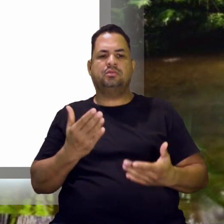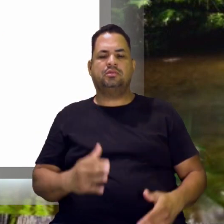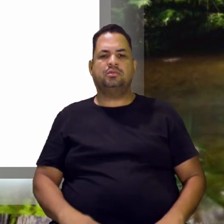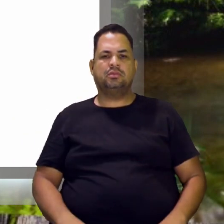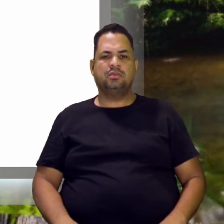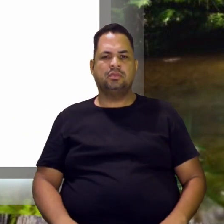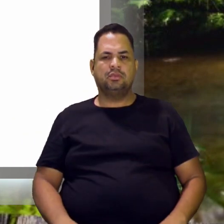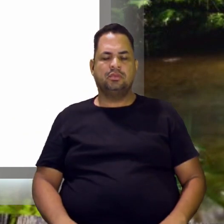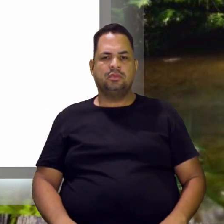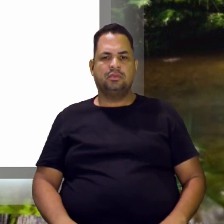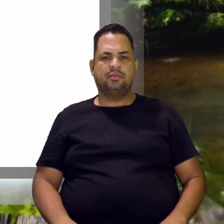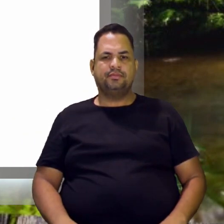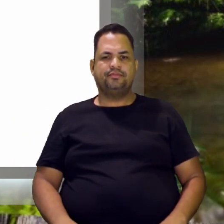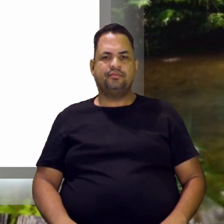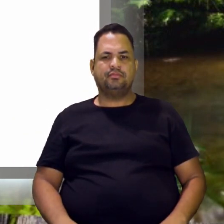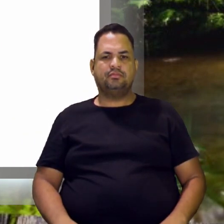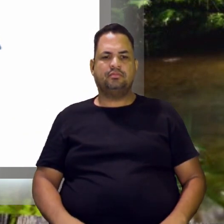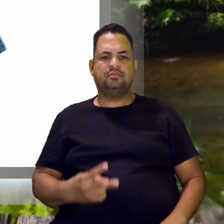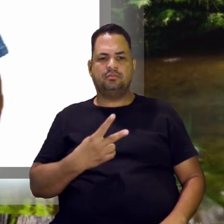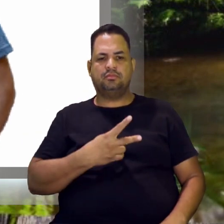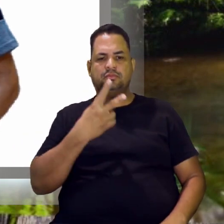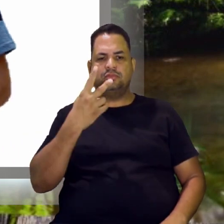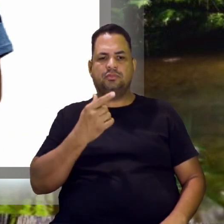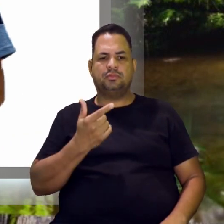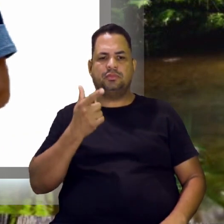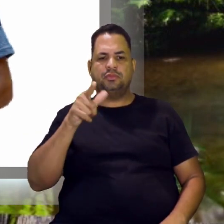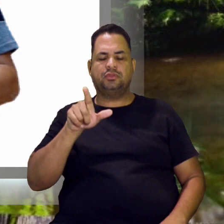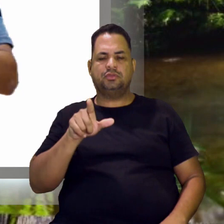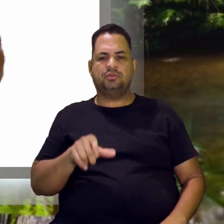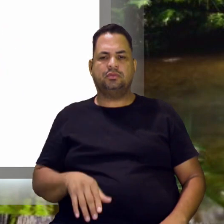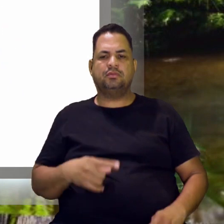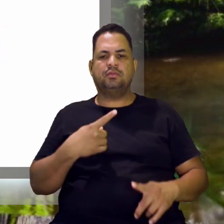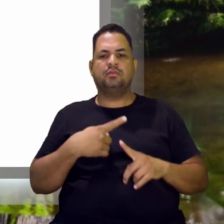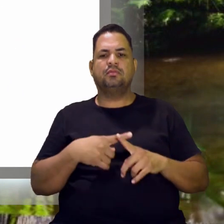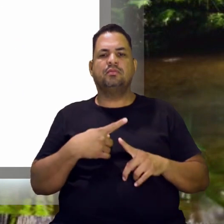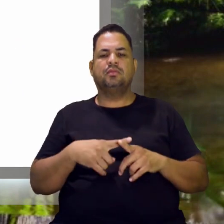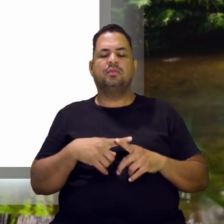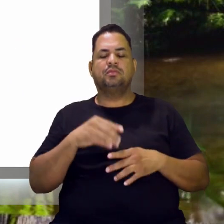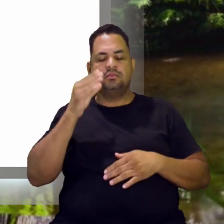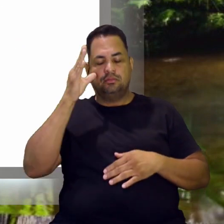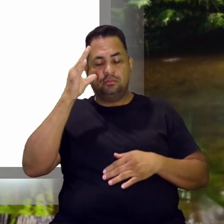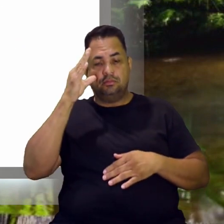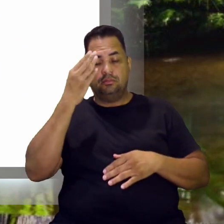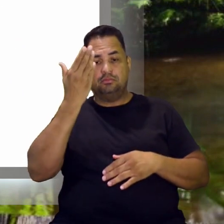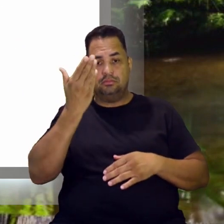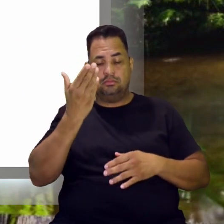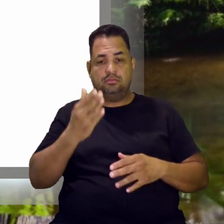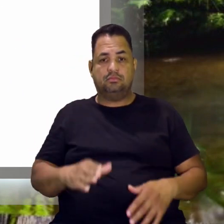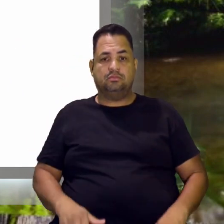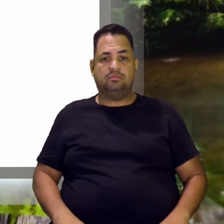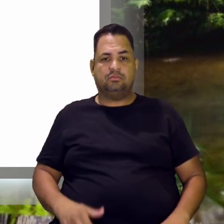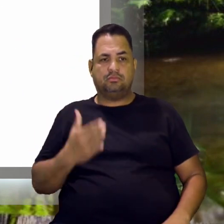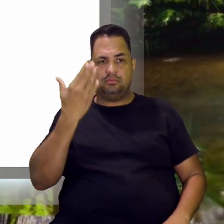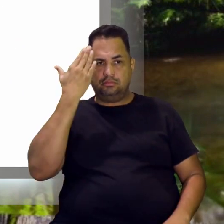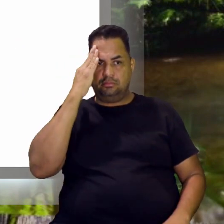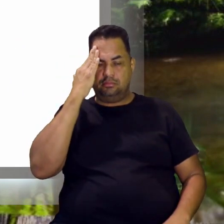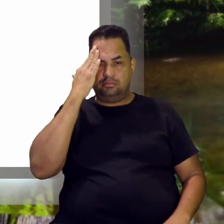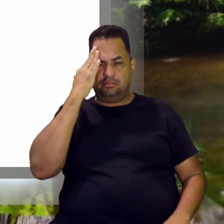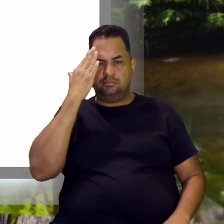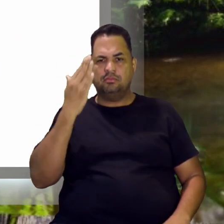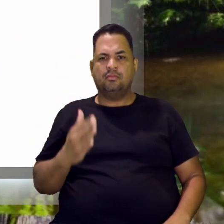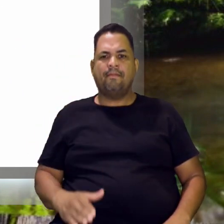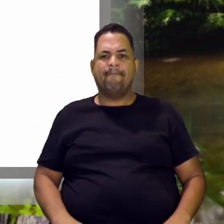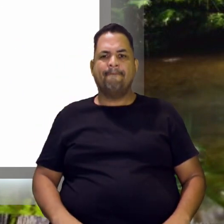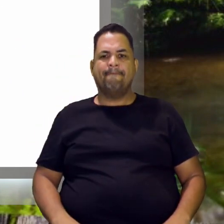predação, predatismo está aí nas duas vezes. Mas por que isso aqui é interessante você entender? É